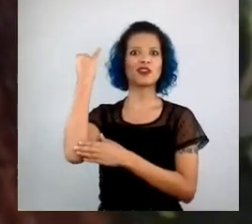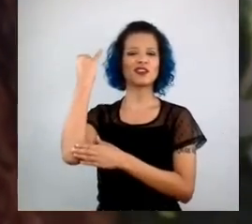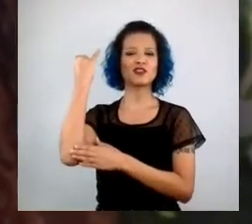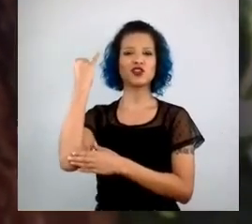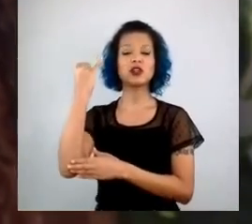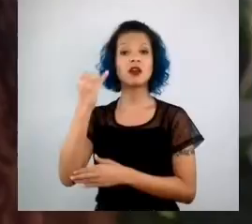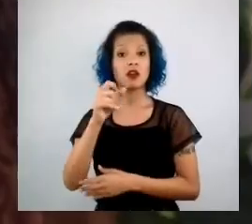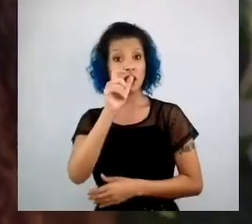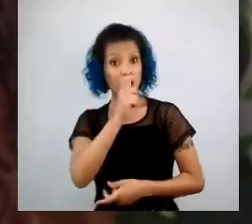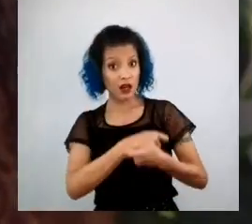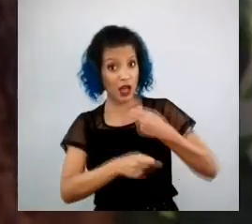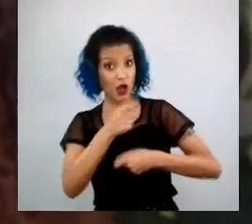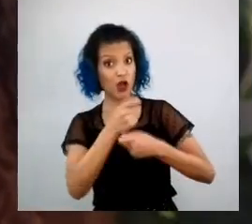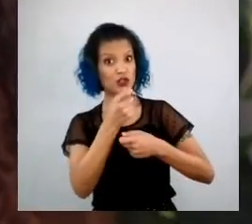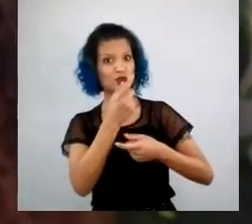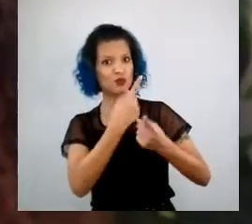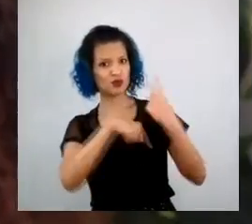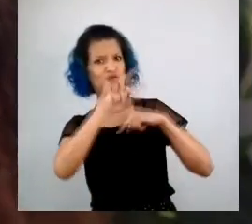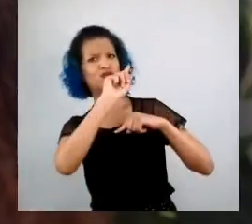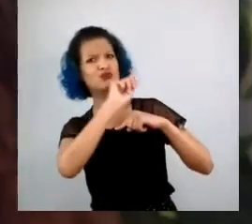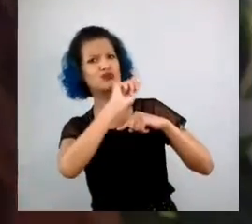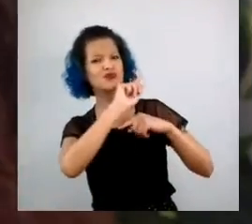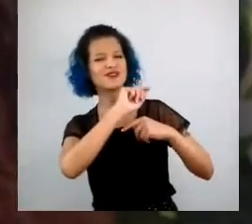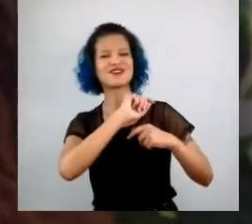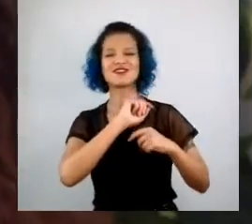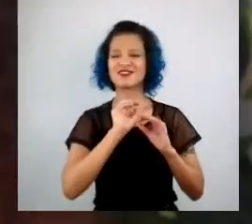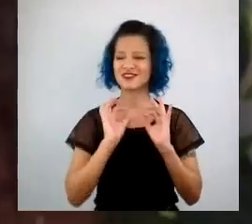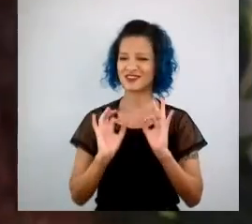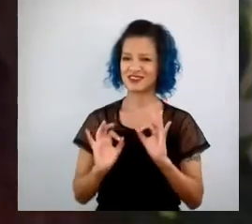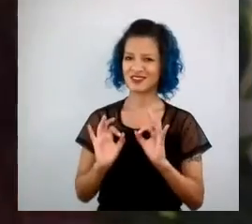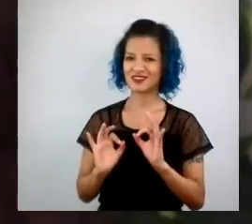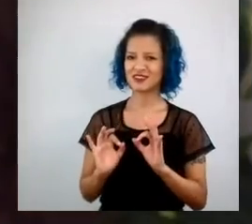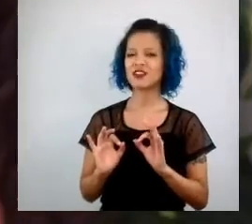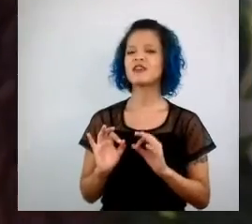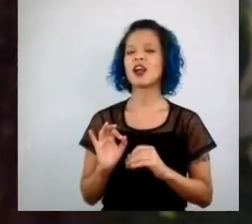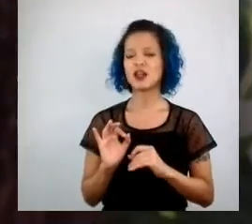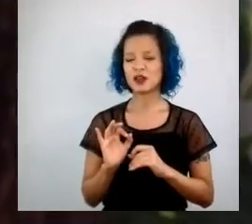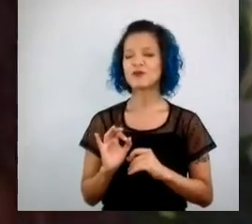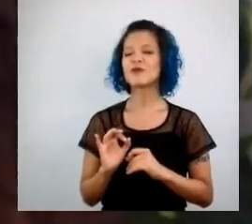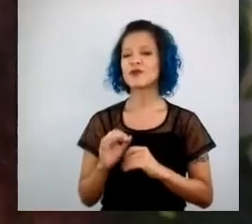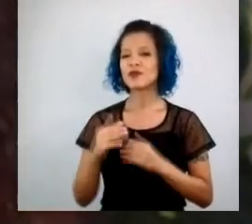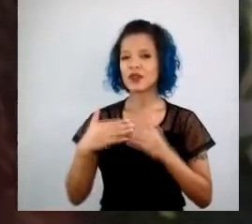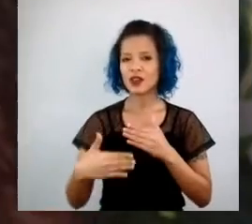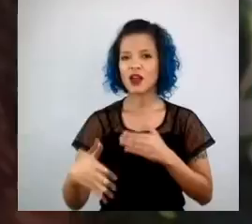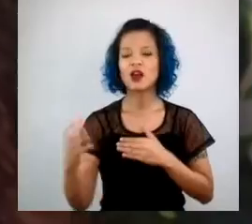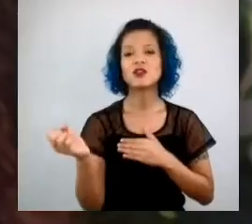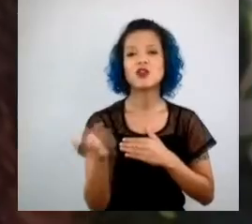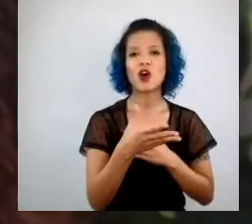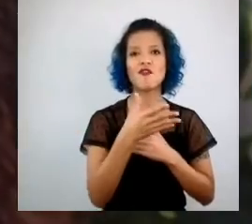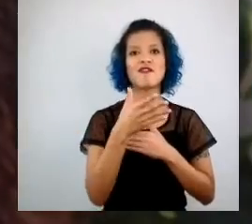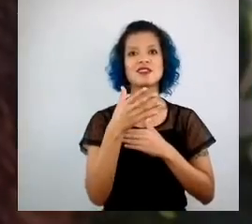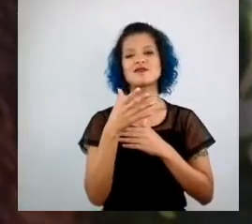negócio, certamente eles vão inspirar gerações dentro da sua própria organização.